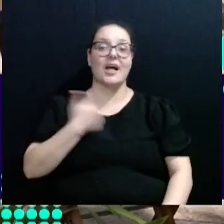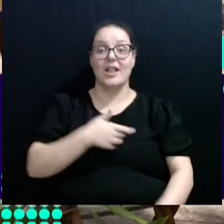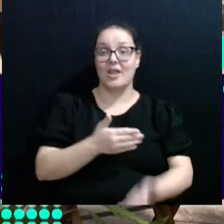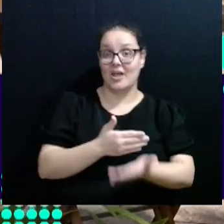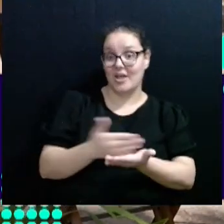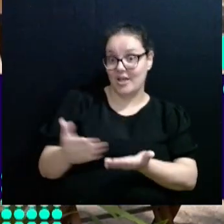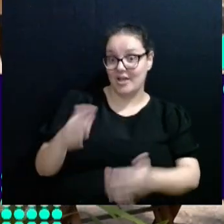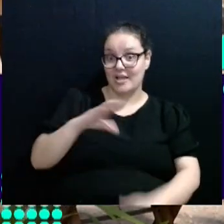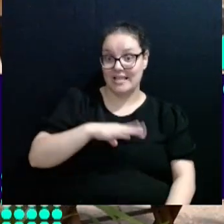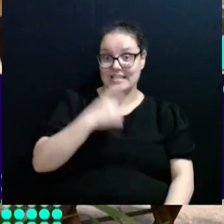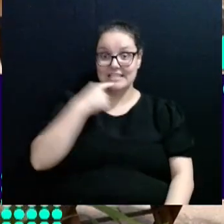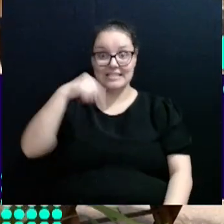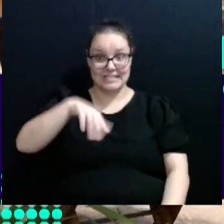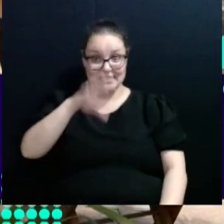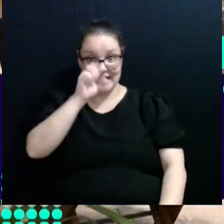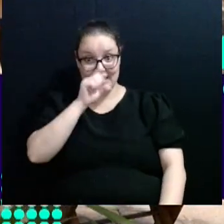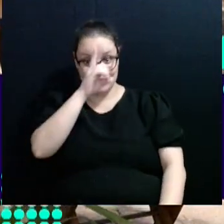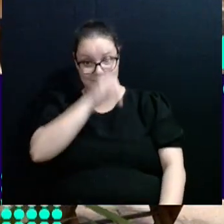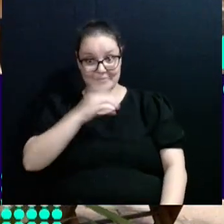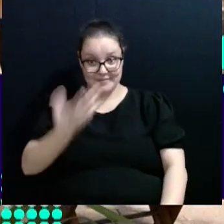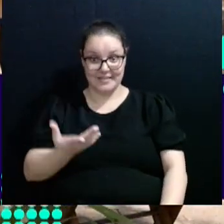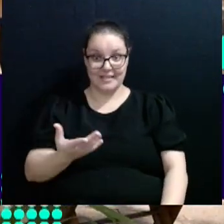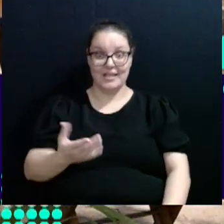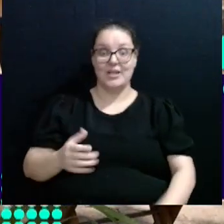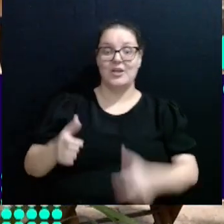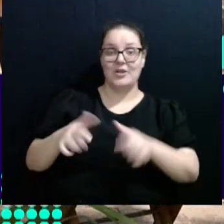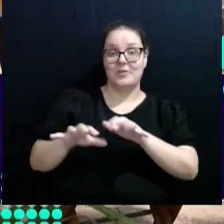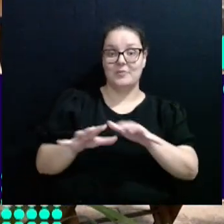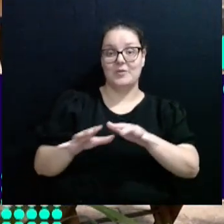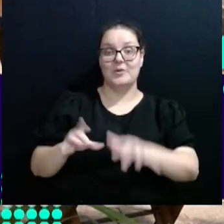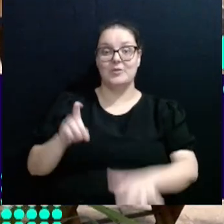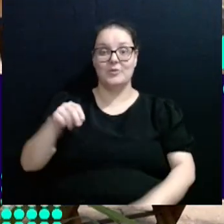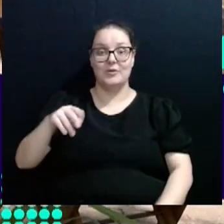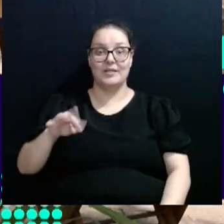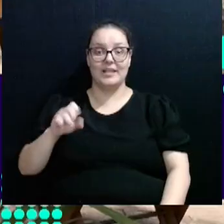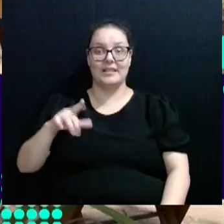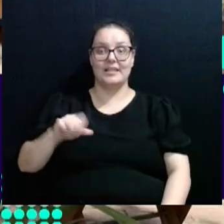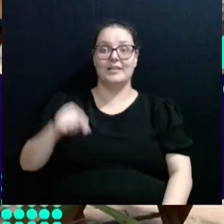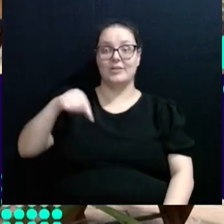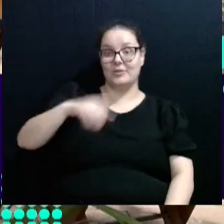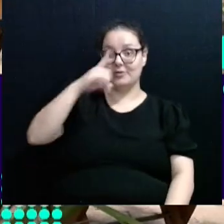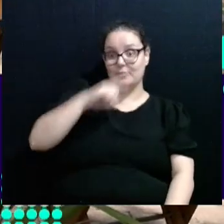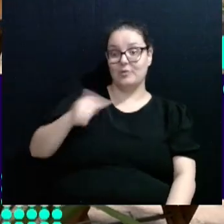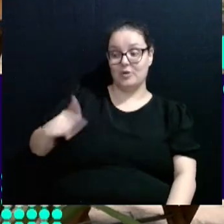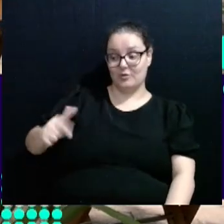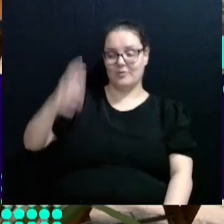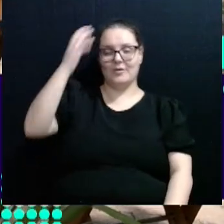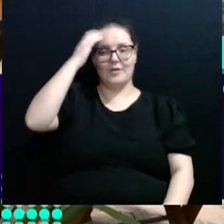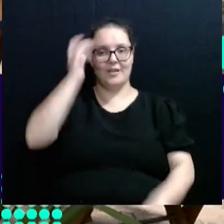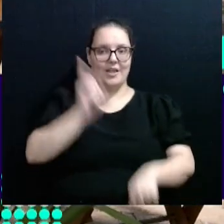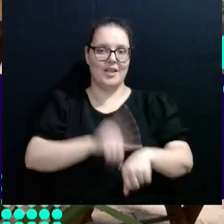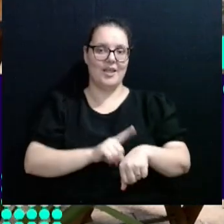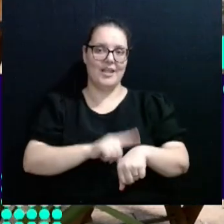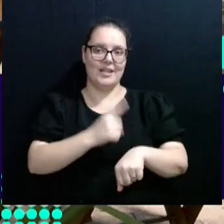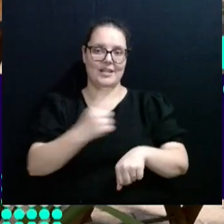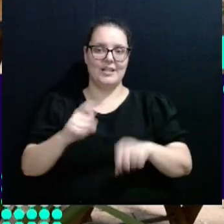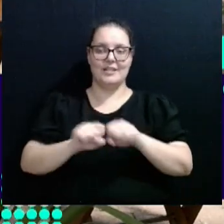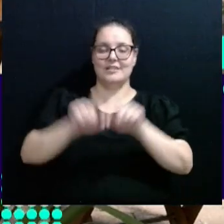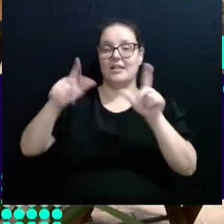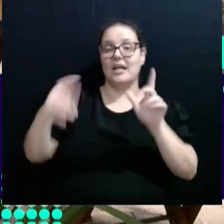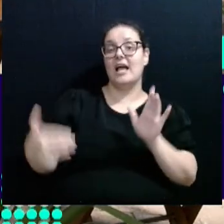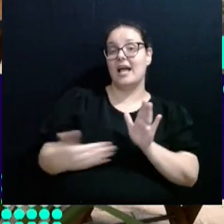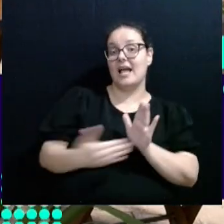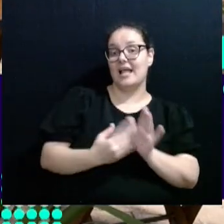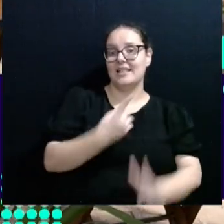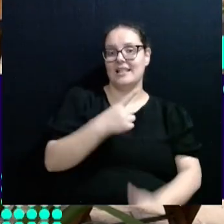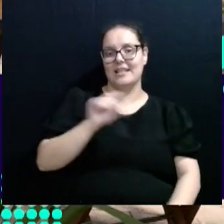semana. E o bloquinho Donatella acontece nesse domingo, aqui no Taquaral, a partir das 11 horas da manhã até as 18 horas.